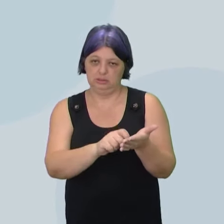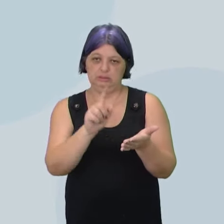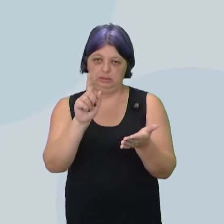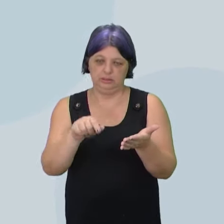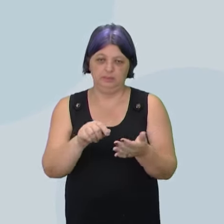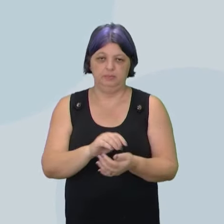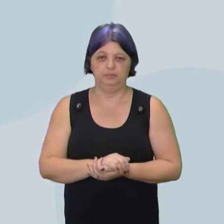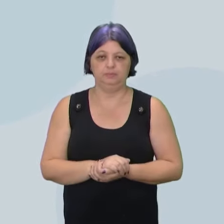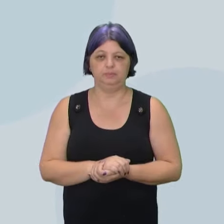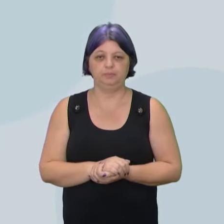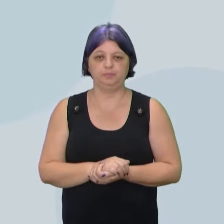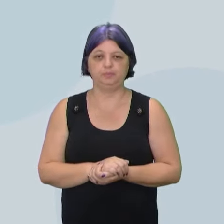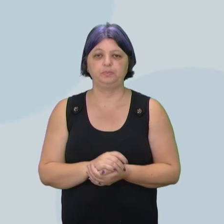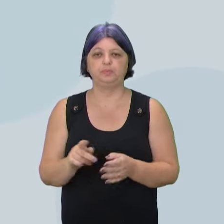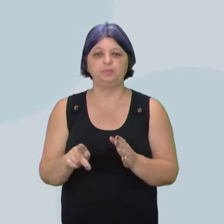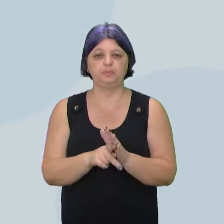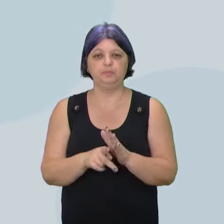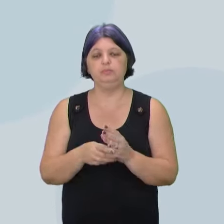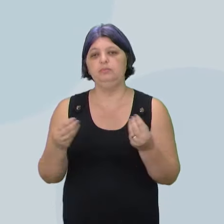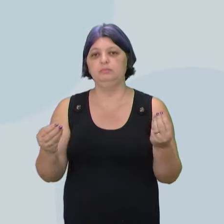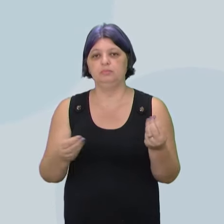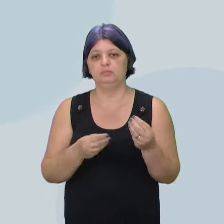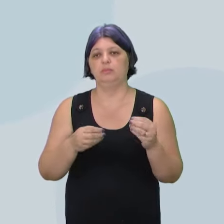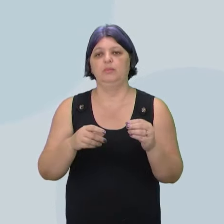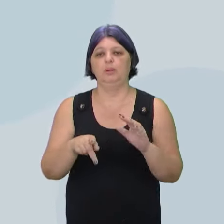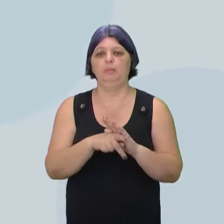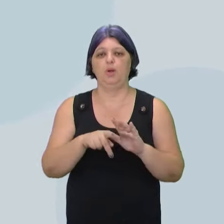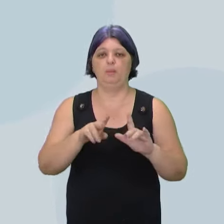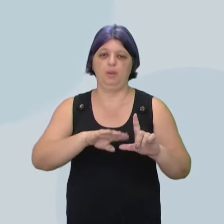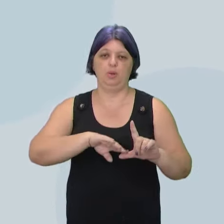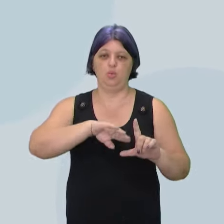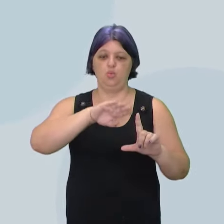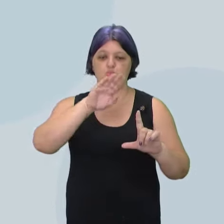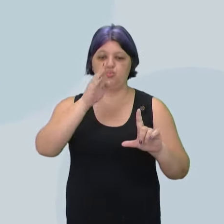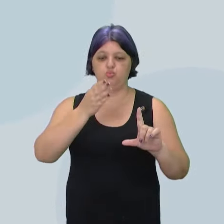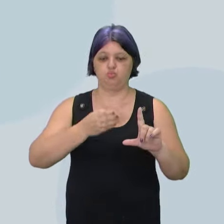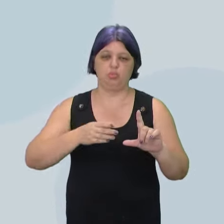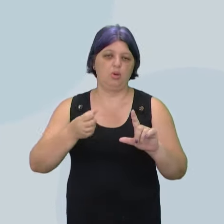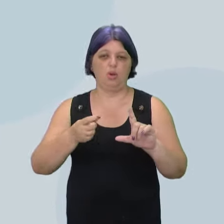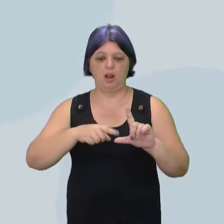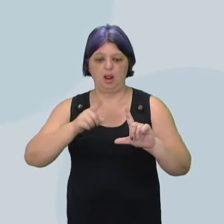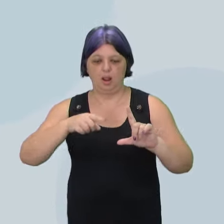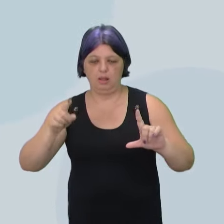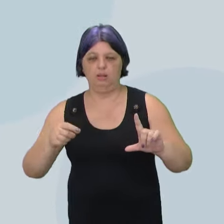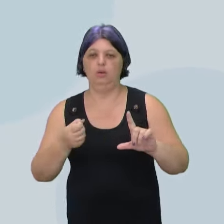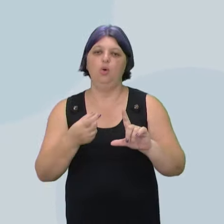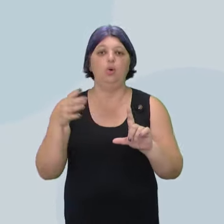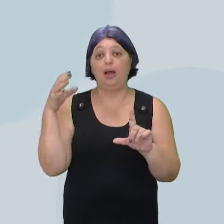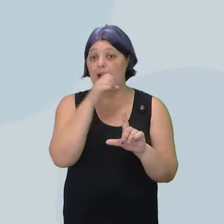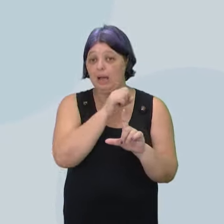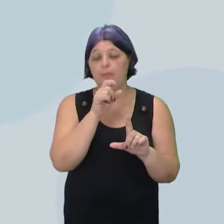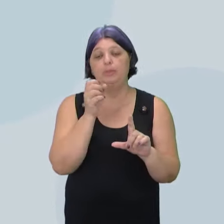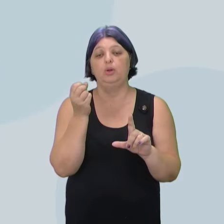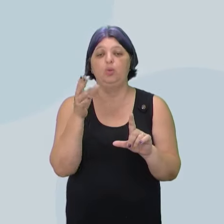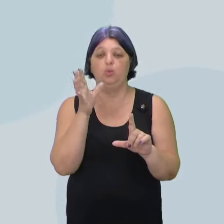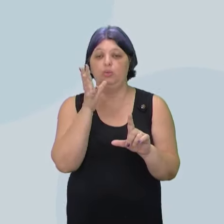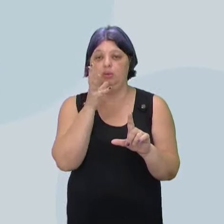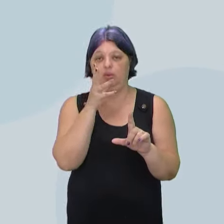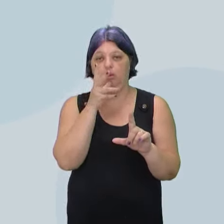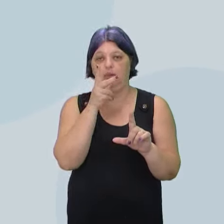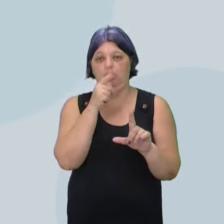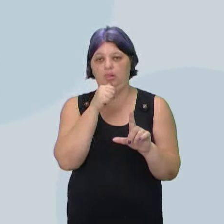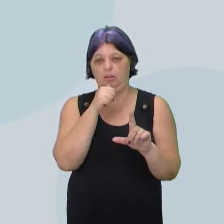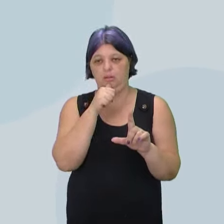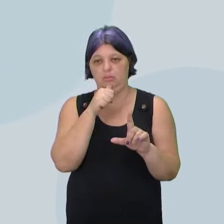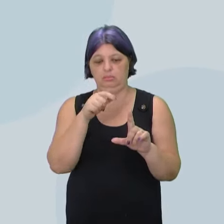sismograma. Então, e a amplitude da onda, amplitude, eu vou mostrar daqui a pouco no desenho. É aquela parte mais alta e a mais funda